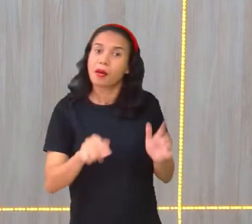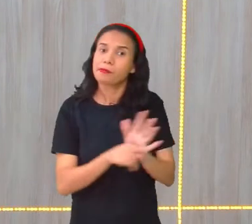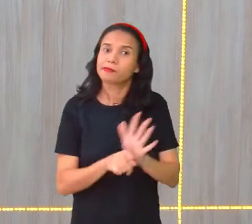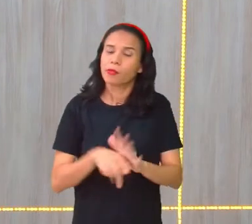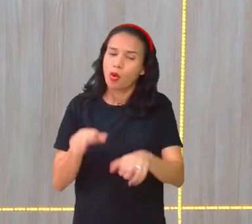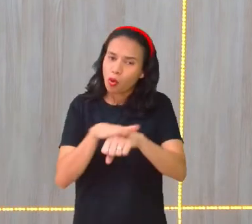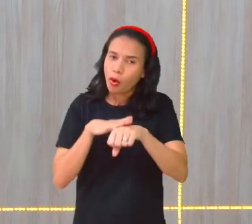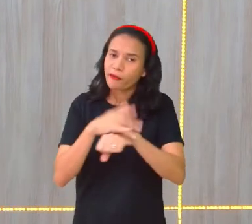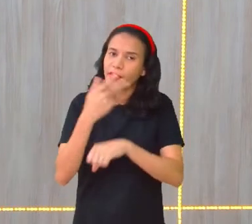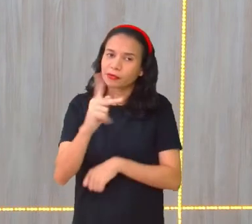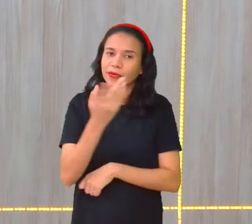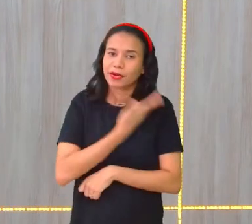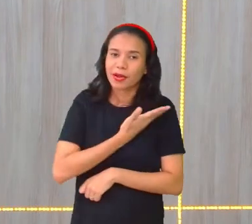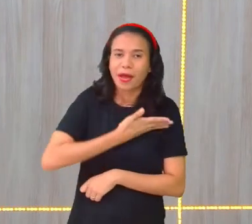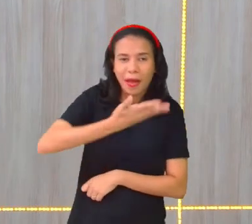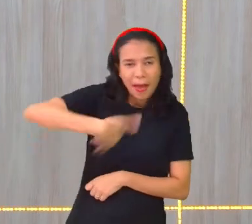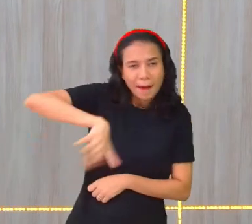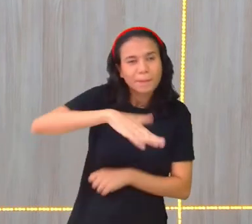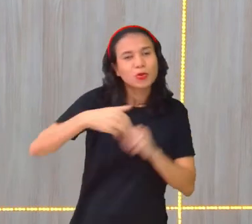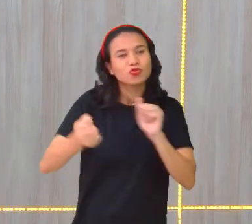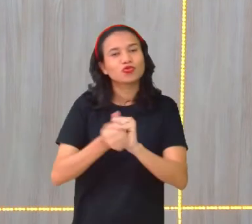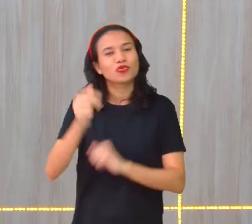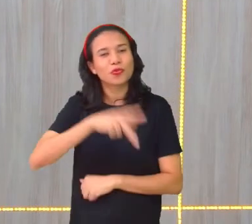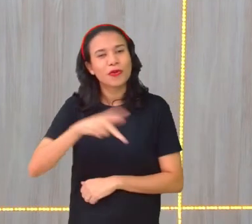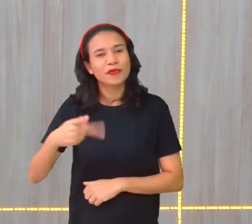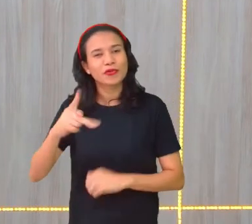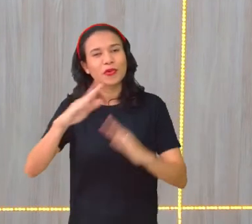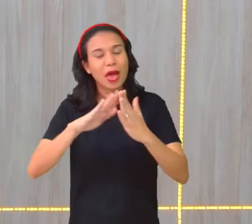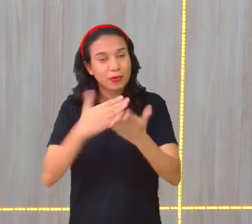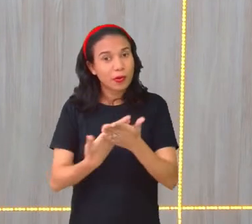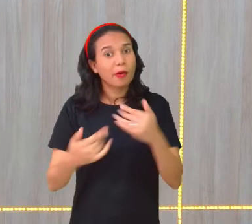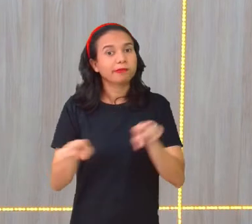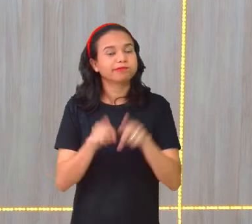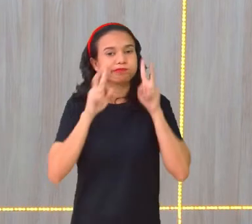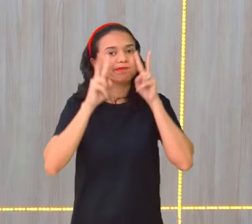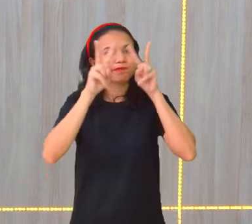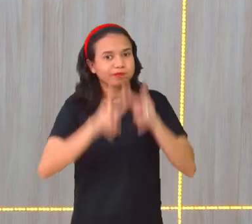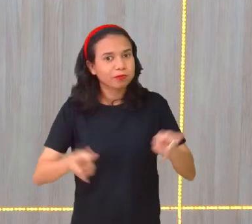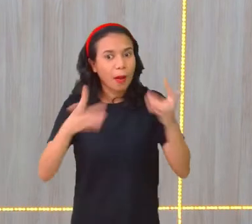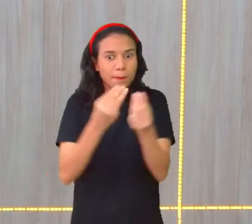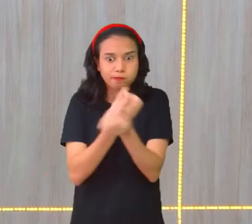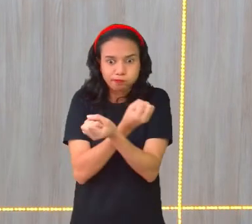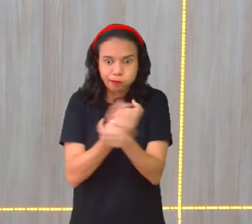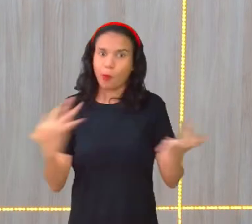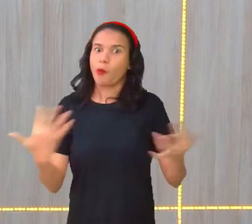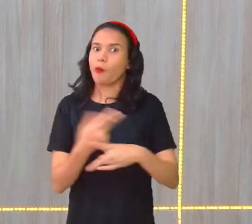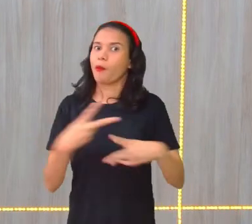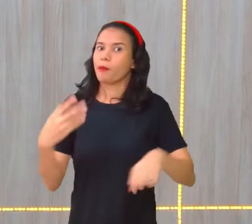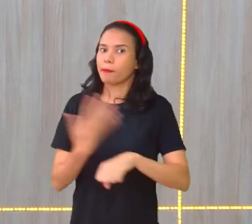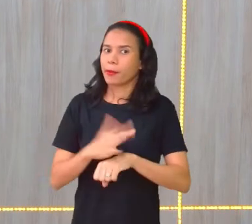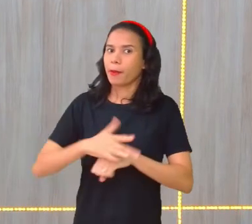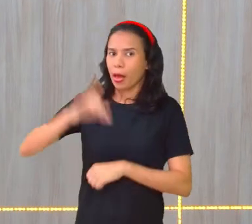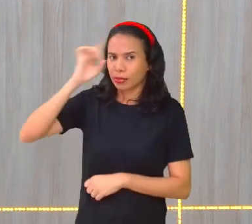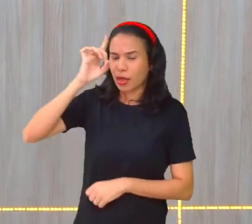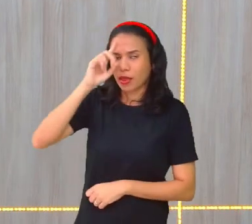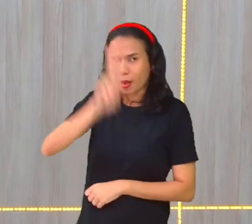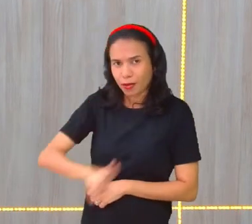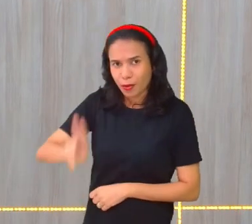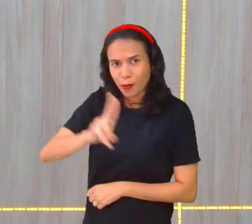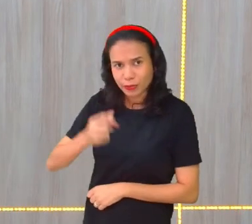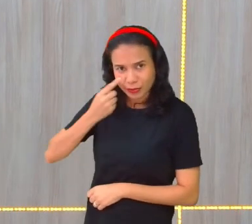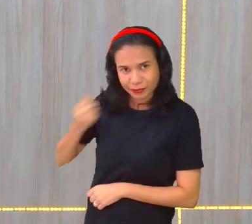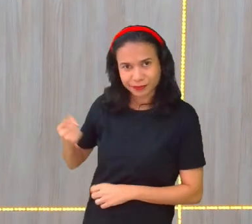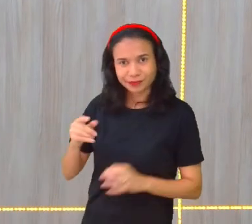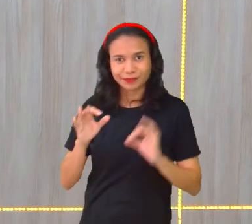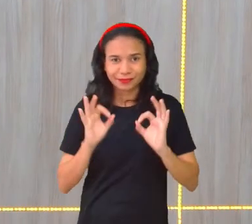e converse com seus colegas, com seu professor da sua escola de origem. Vocês vão ver que tem muita coisa no nosso cotidiano que utiliza esses